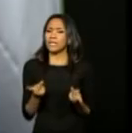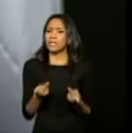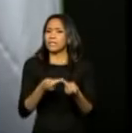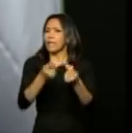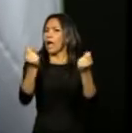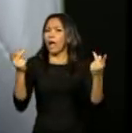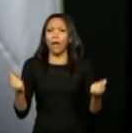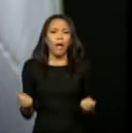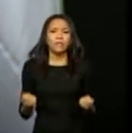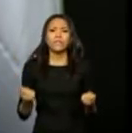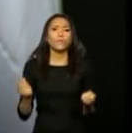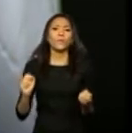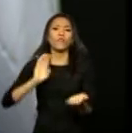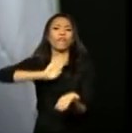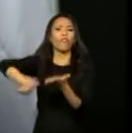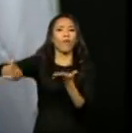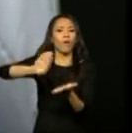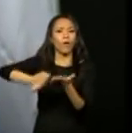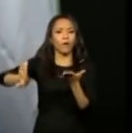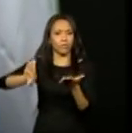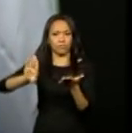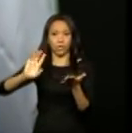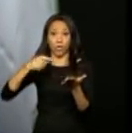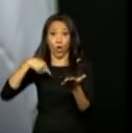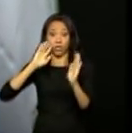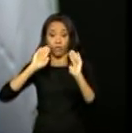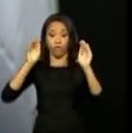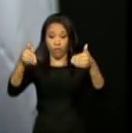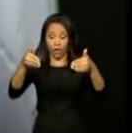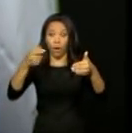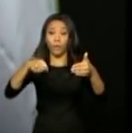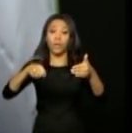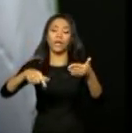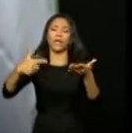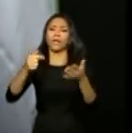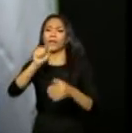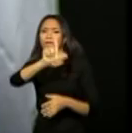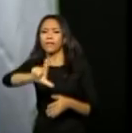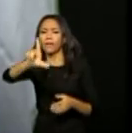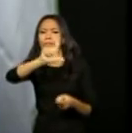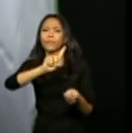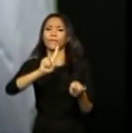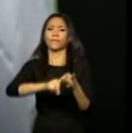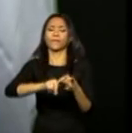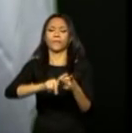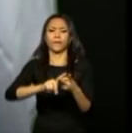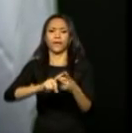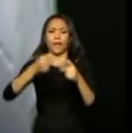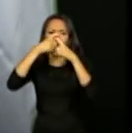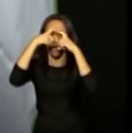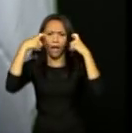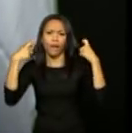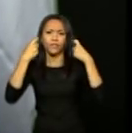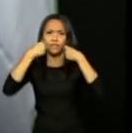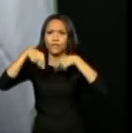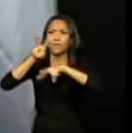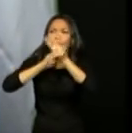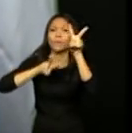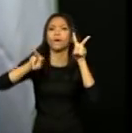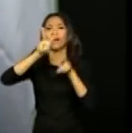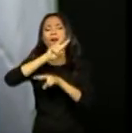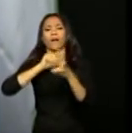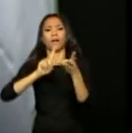Nada deve ficar de fora da nossa atenção. Da literatura às artes visuais, às expressões identitárias,